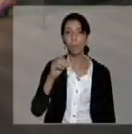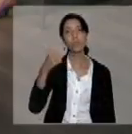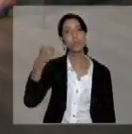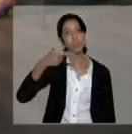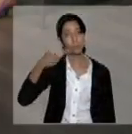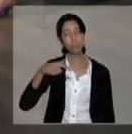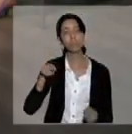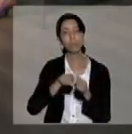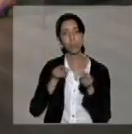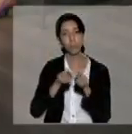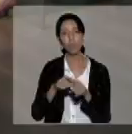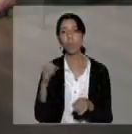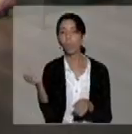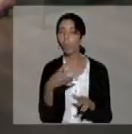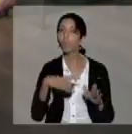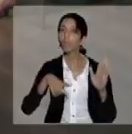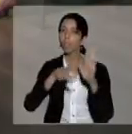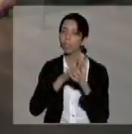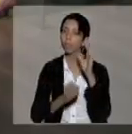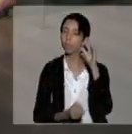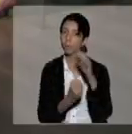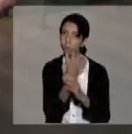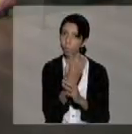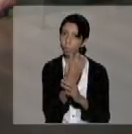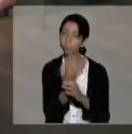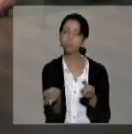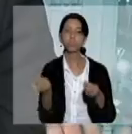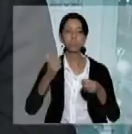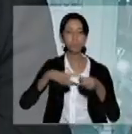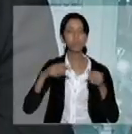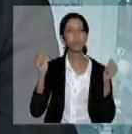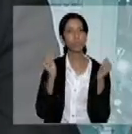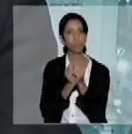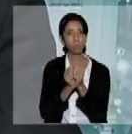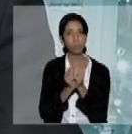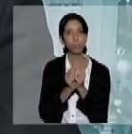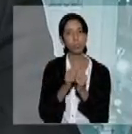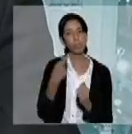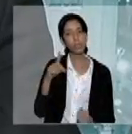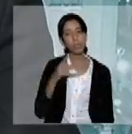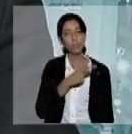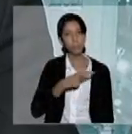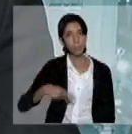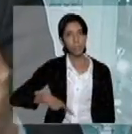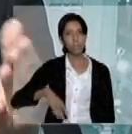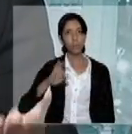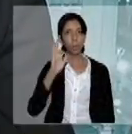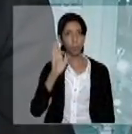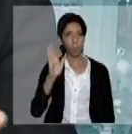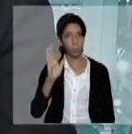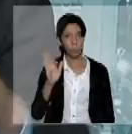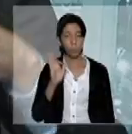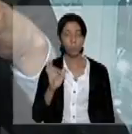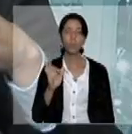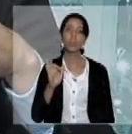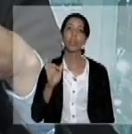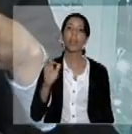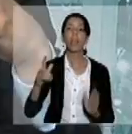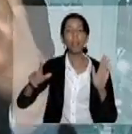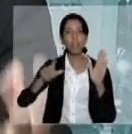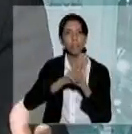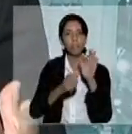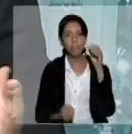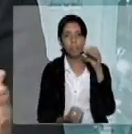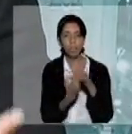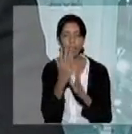desta rede e dessa nova legislação que foi criada, né, no mandato do presidente Lula, né, que a lei